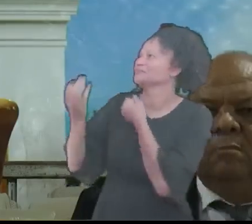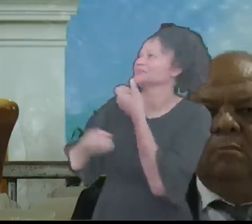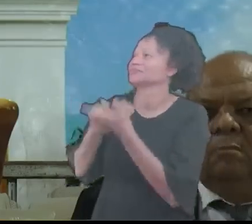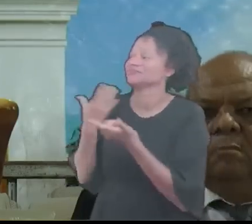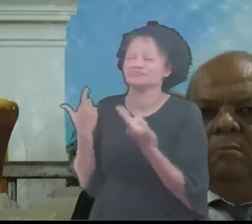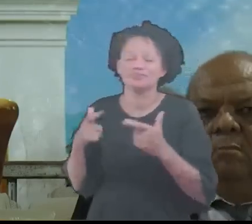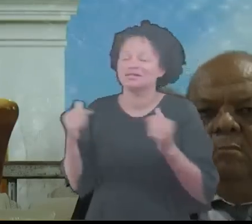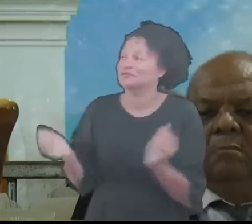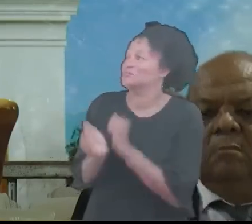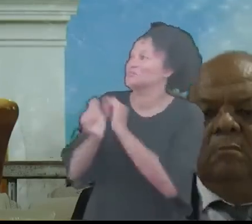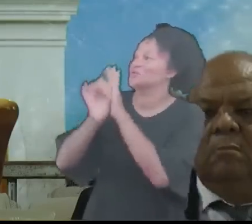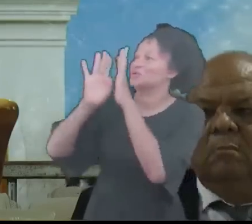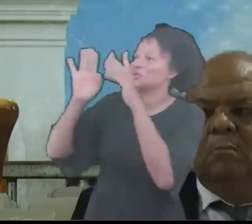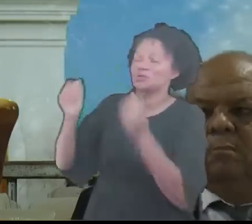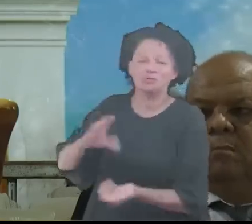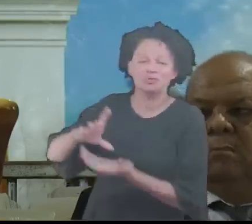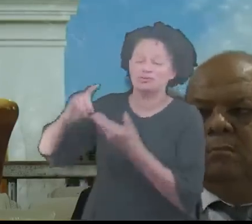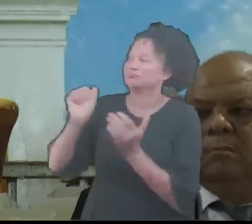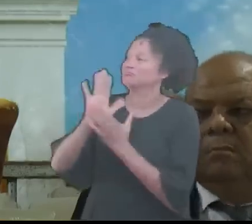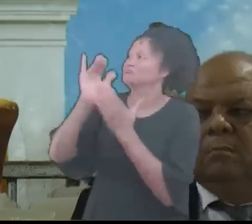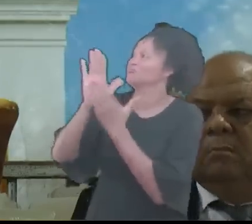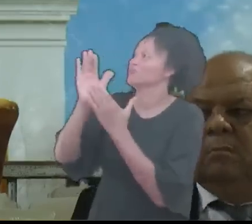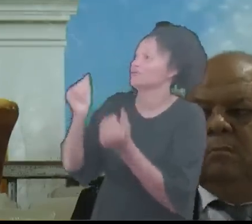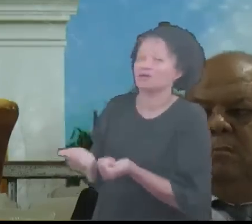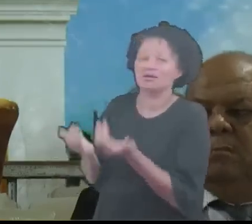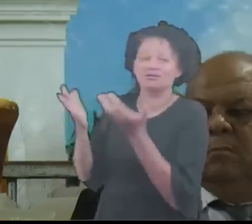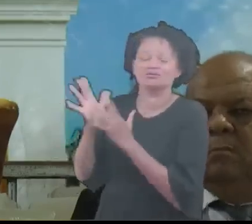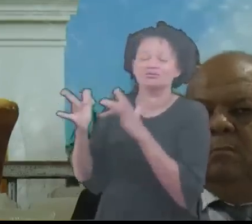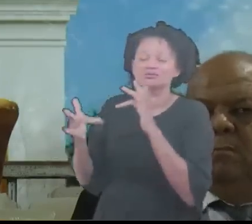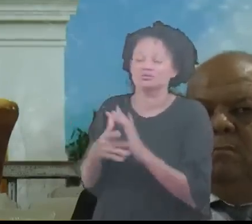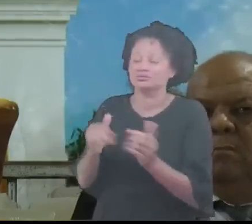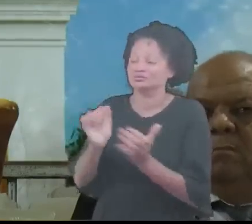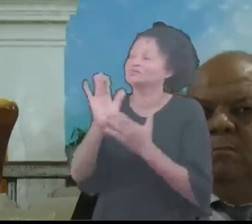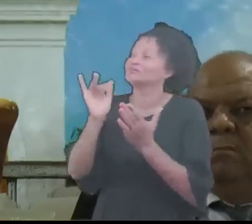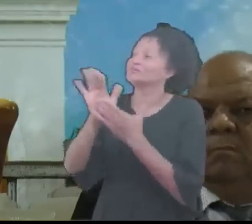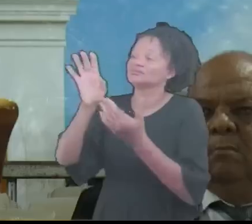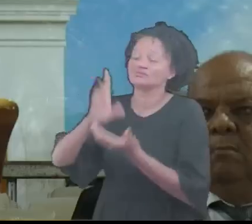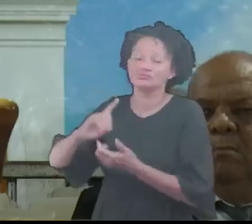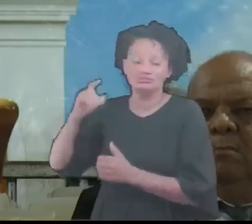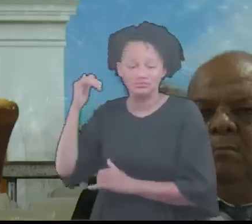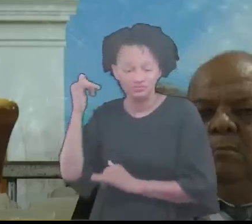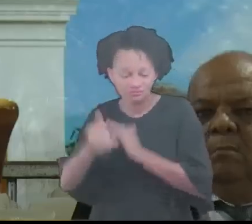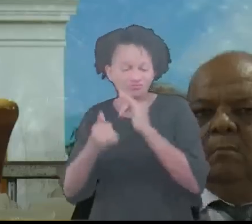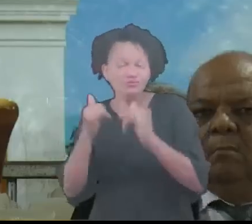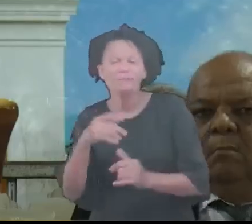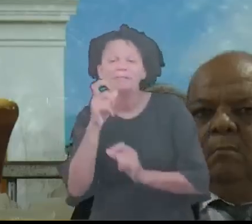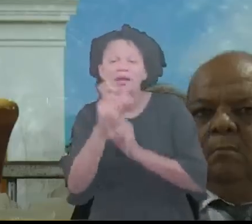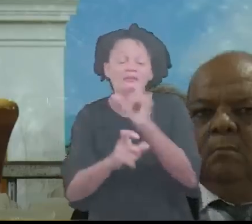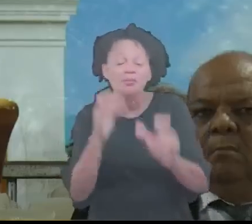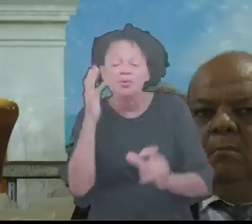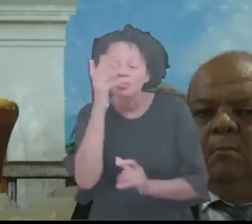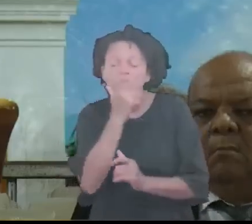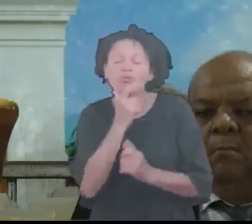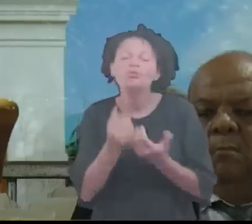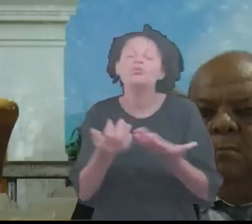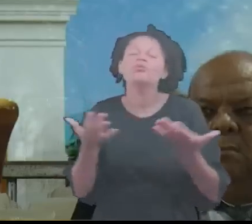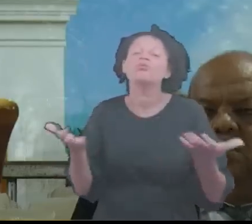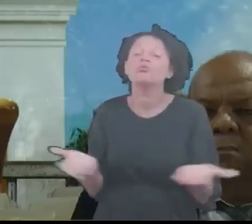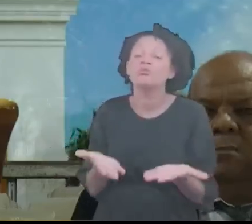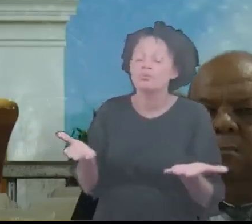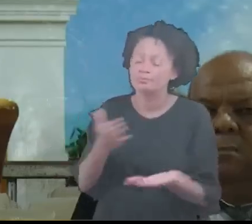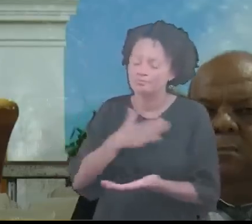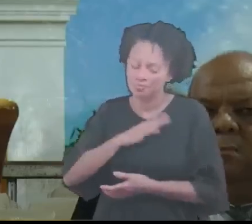de glorificação a Deus, de louvores a Jesus, louvado seja Deus. Ele disse elogios para ela e ela agora disse: